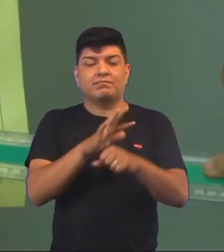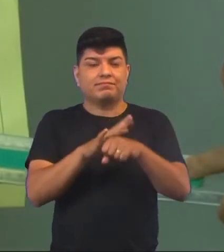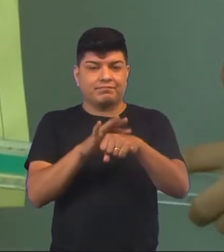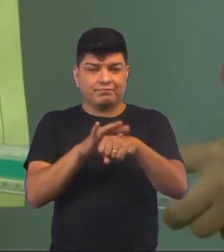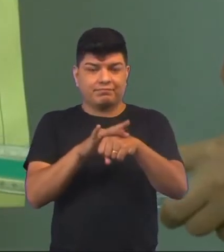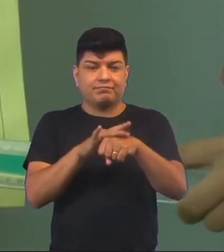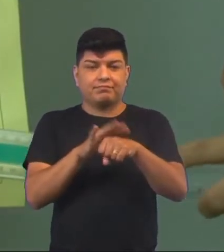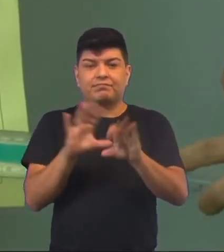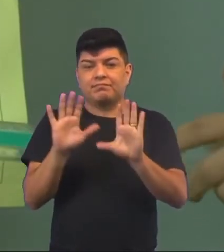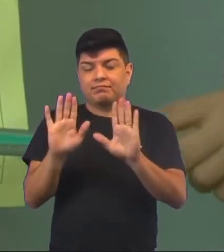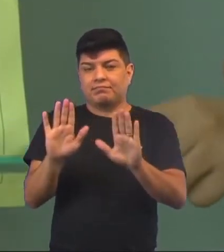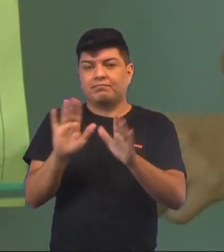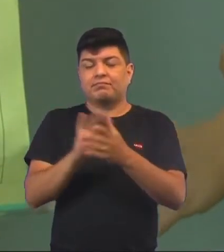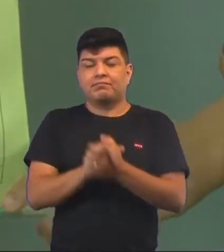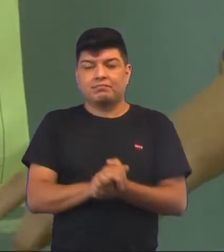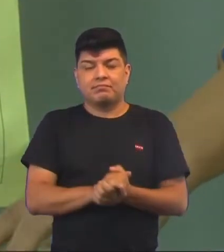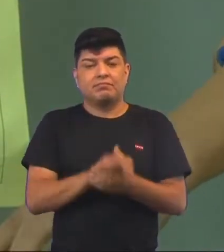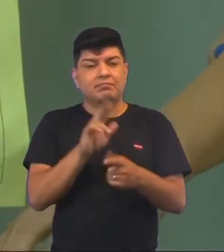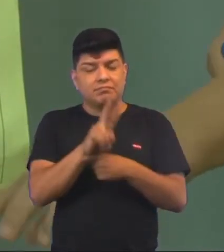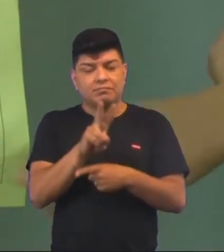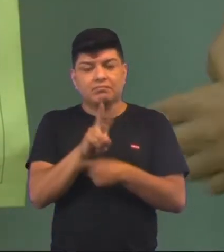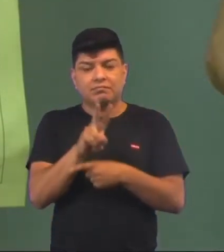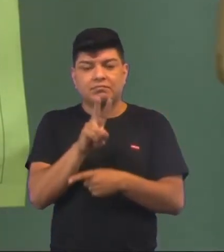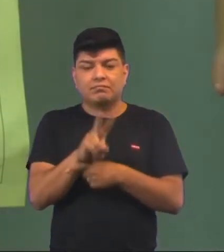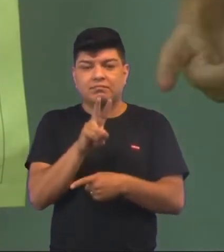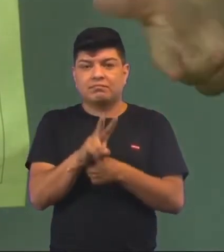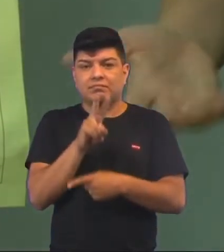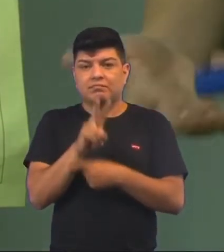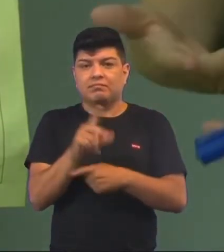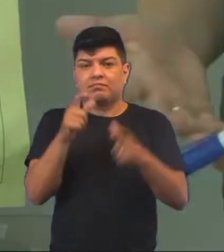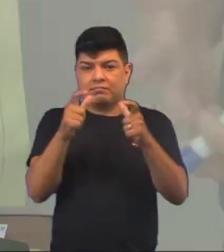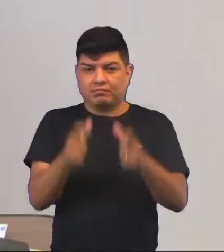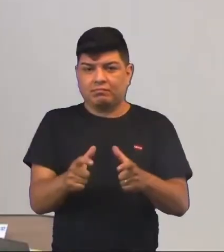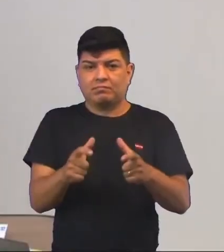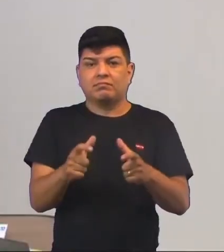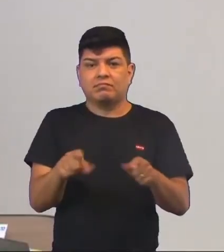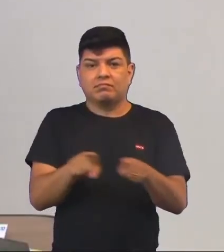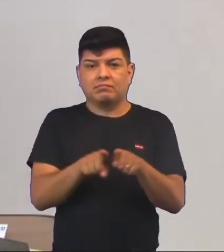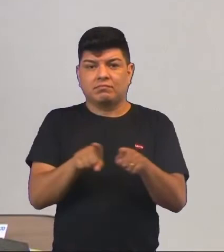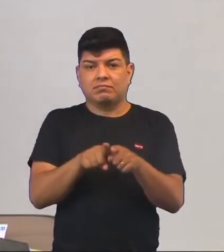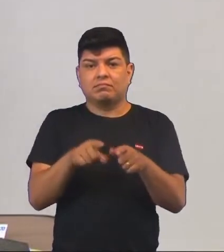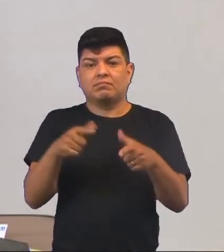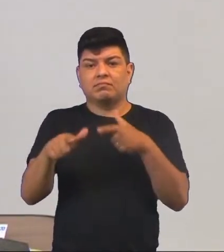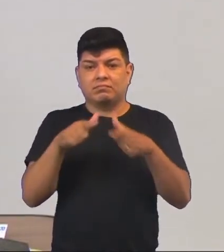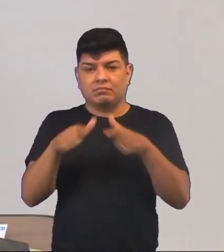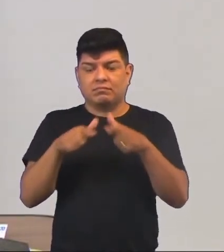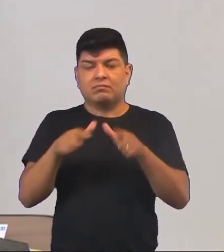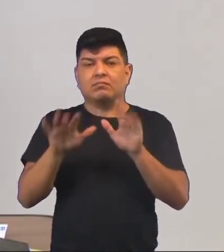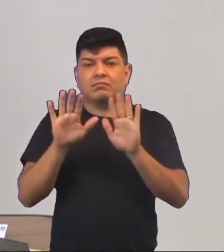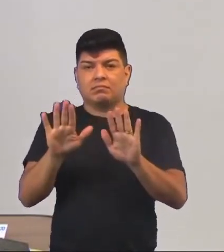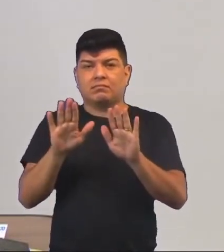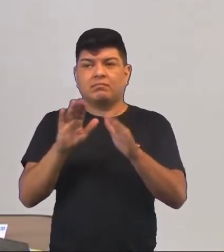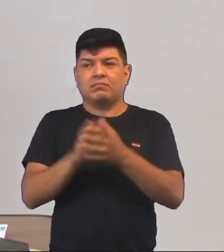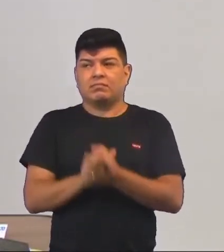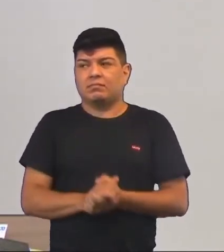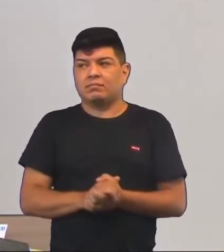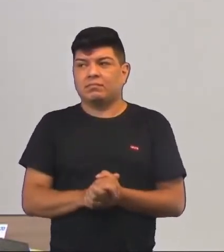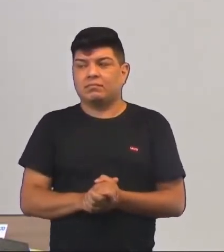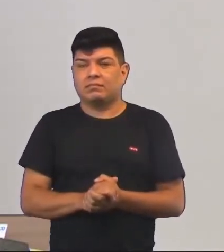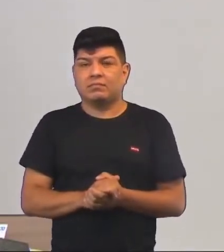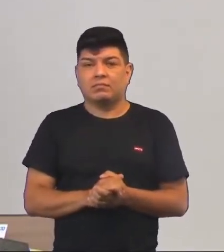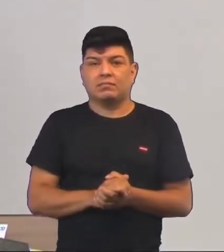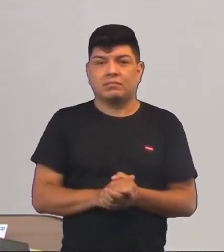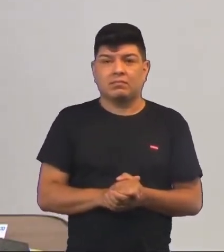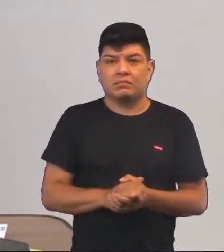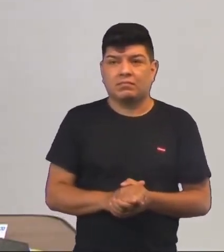estava doente e estava lá, ó, né, sendo cuidado nesse centro de mamíferos, que eles fazem também esse tipo de trabalho lá, é claro.